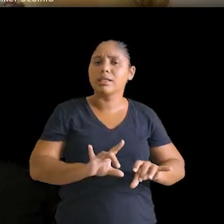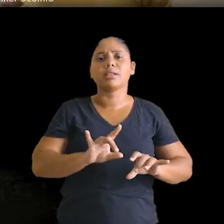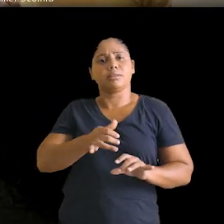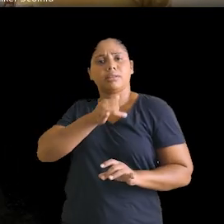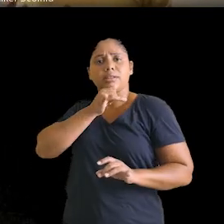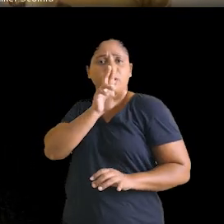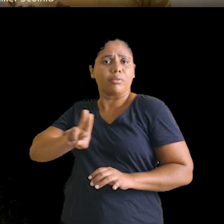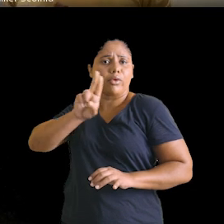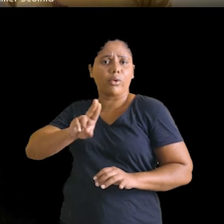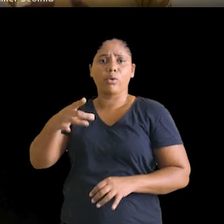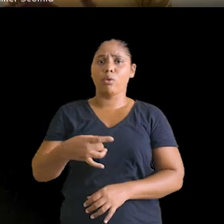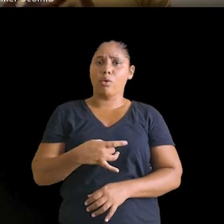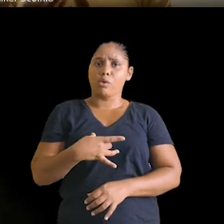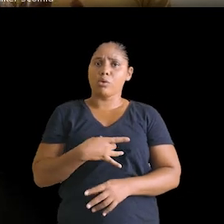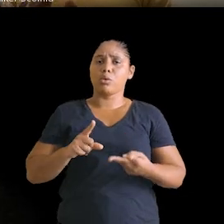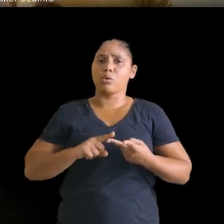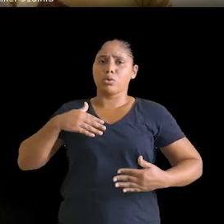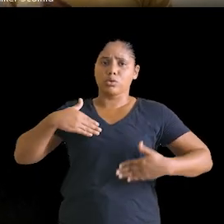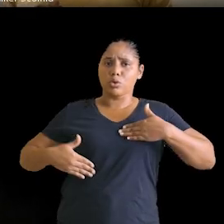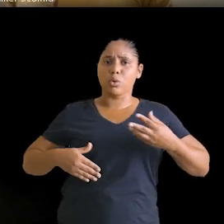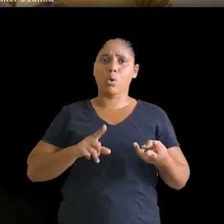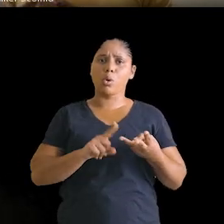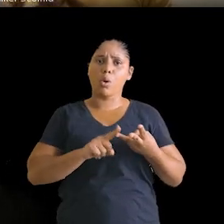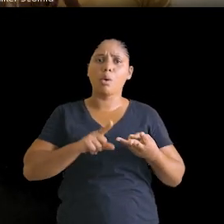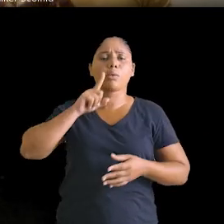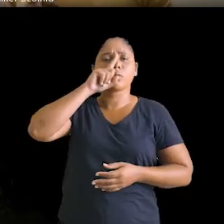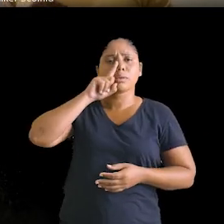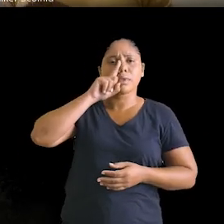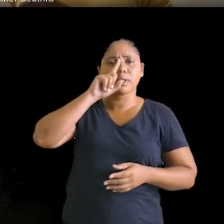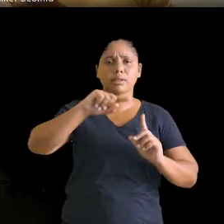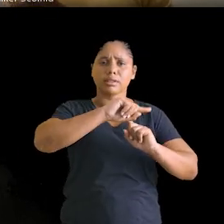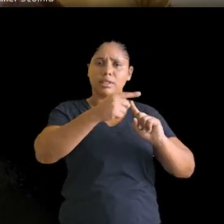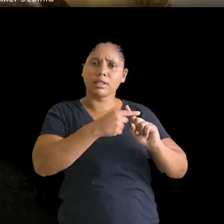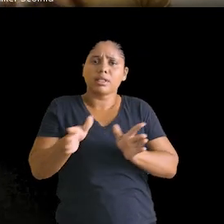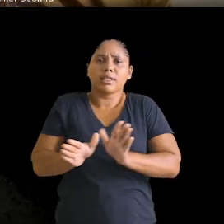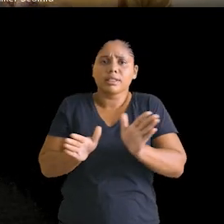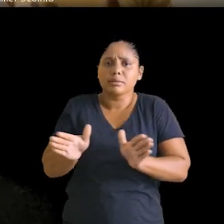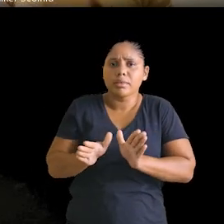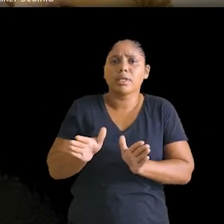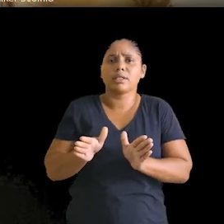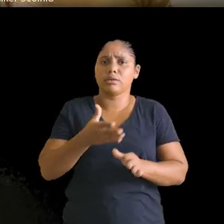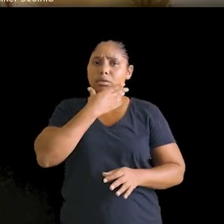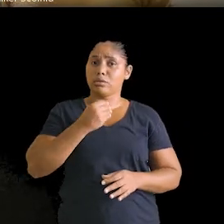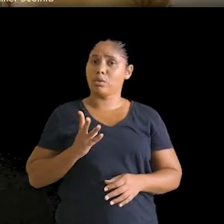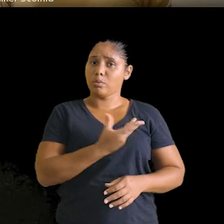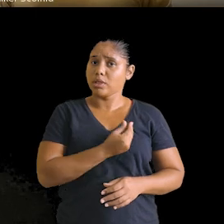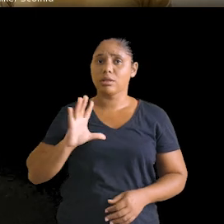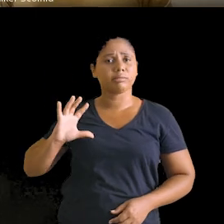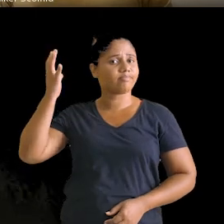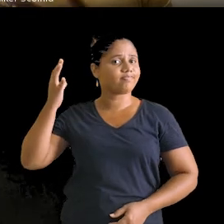riscos durante a gravidez e o parto, que essa pessoa, que esse homem trans, ele pode ter,